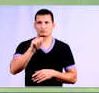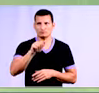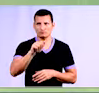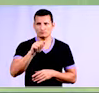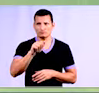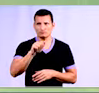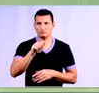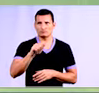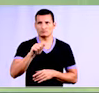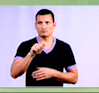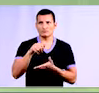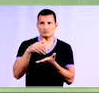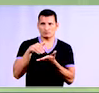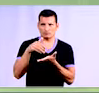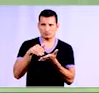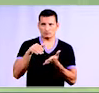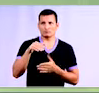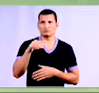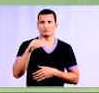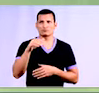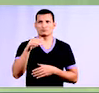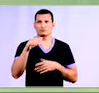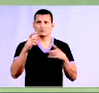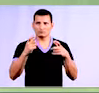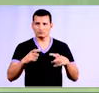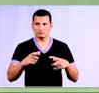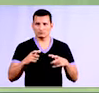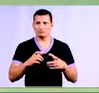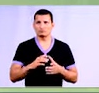E o restante do espaço